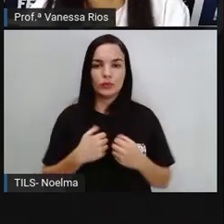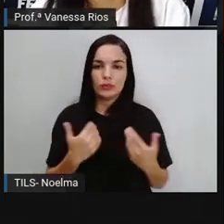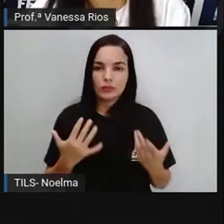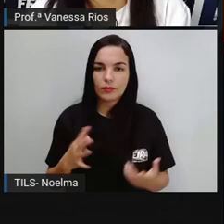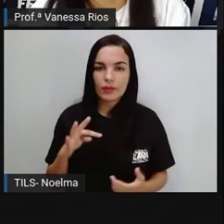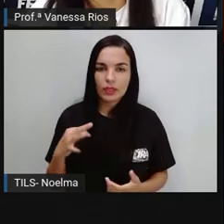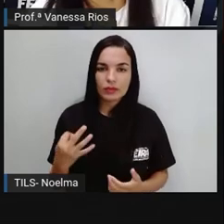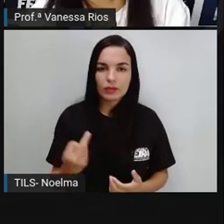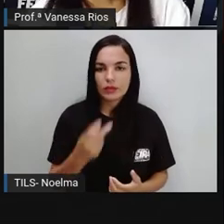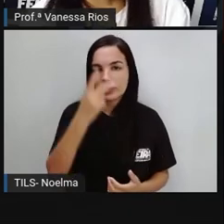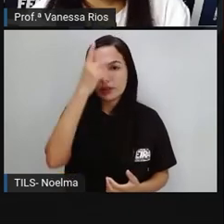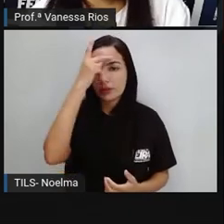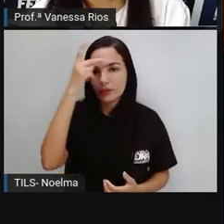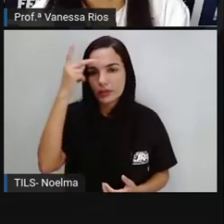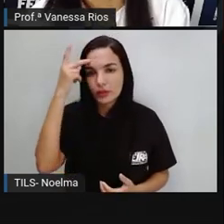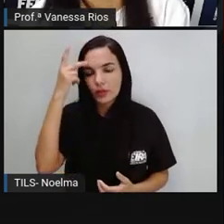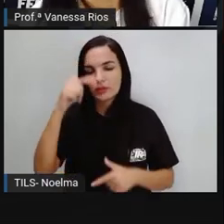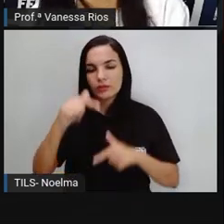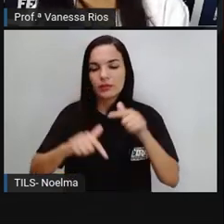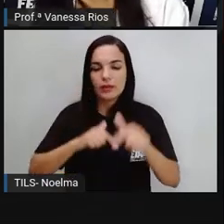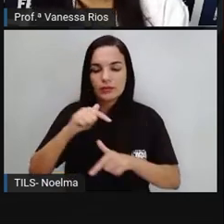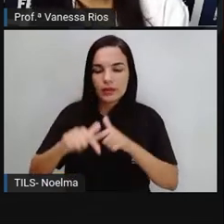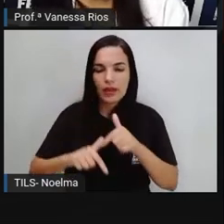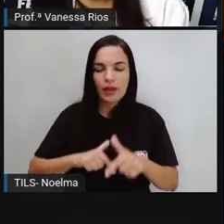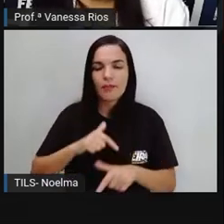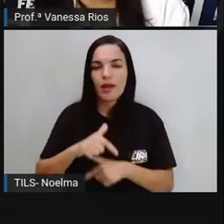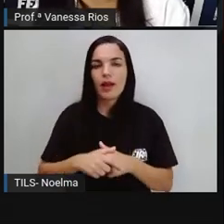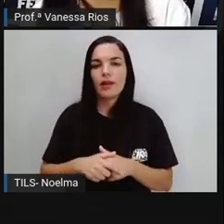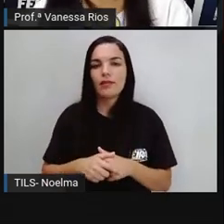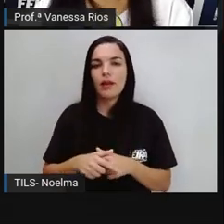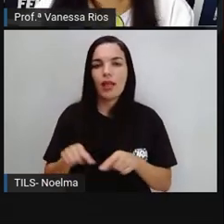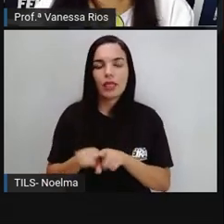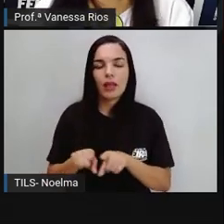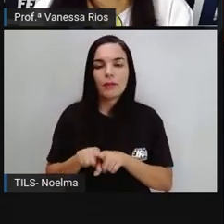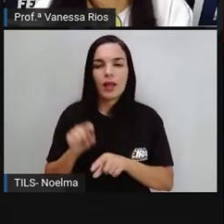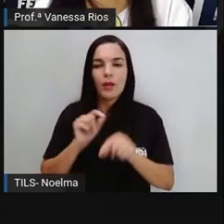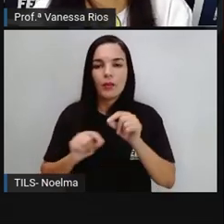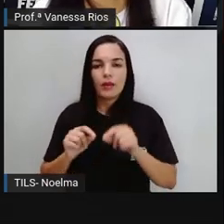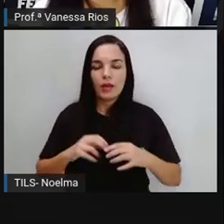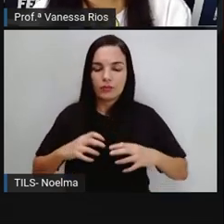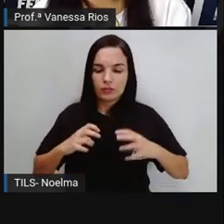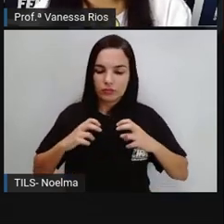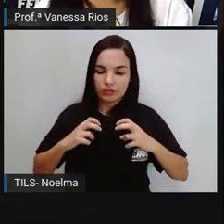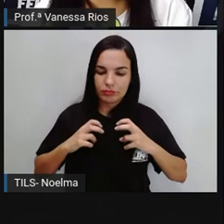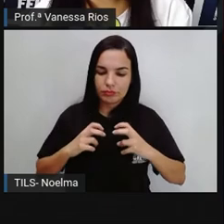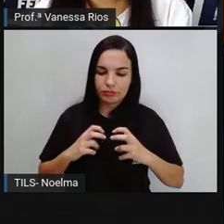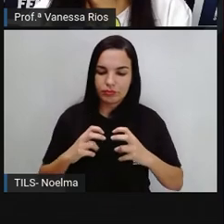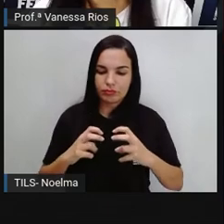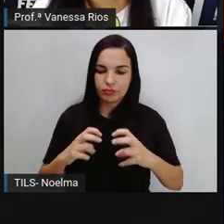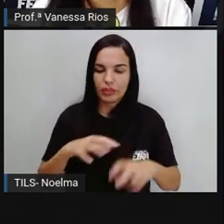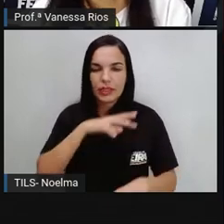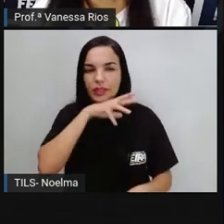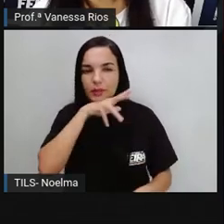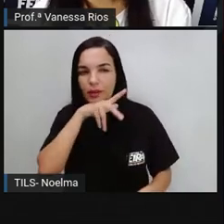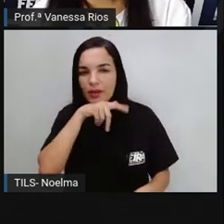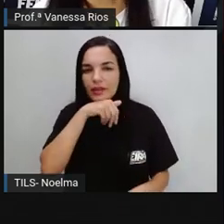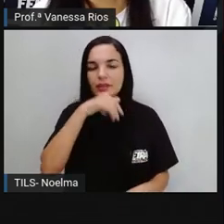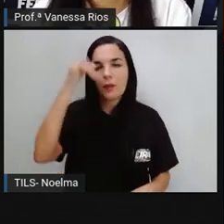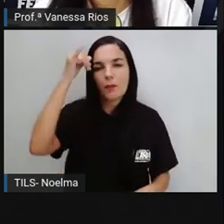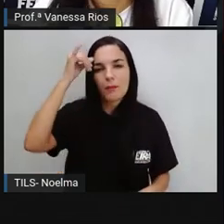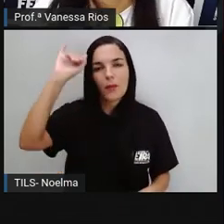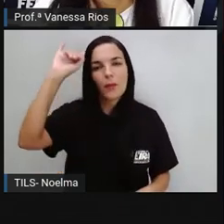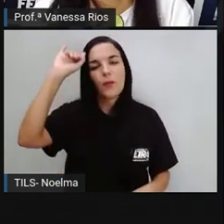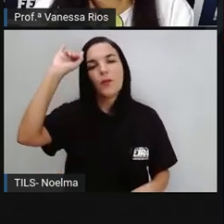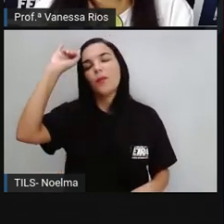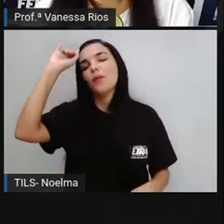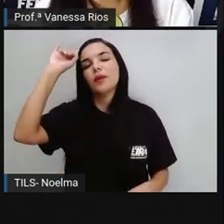Das pessoas que lidam ali com gado, com o transporte de animais e que fazem aí dessas manifestações, né? Com